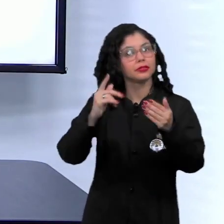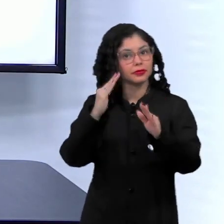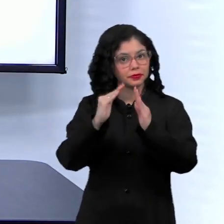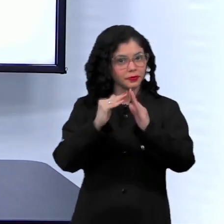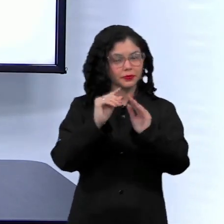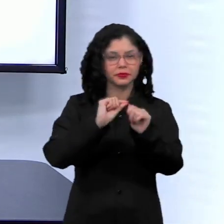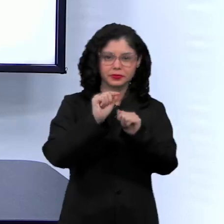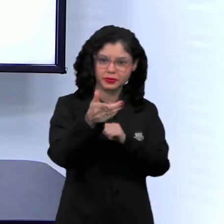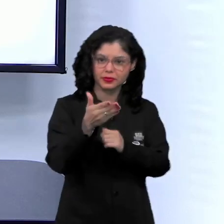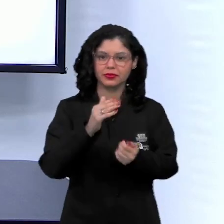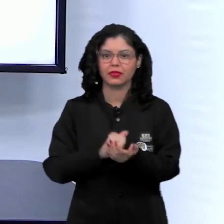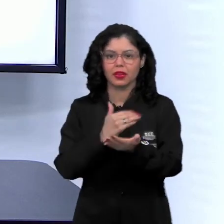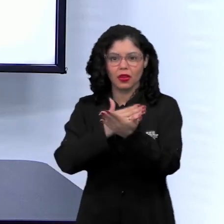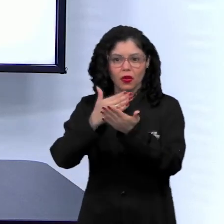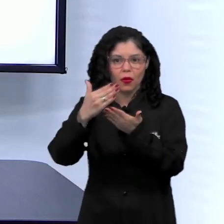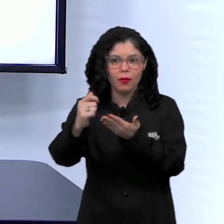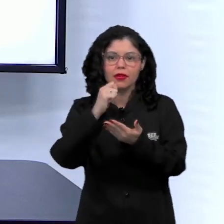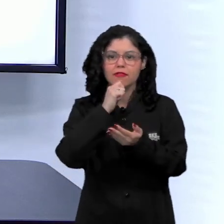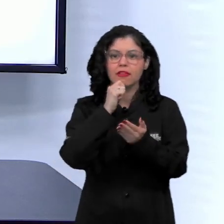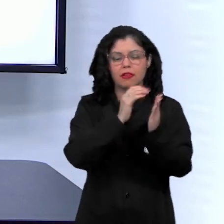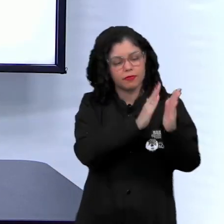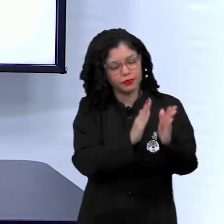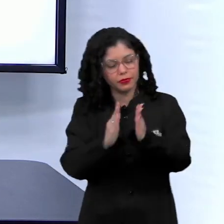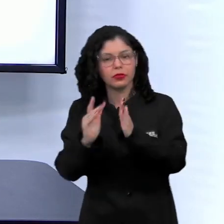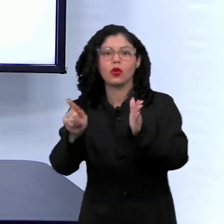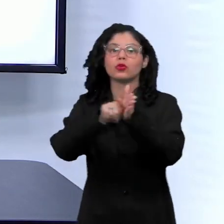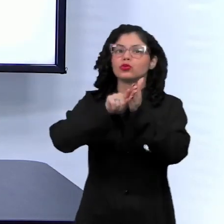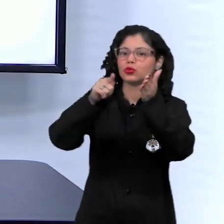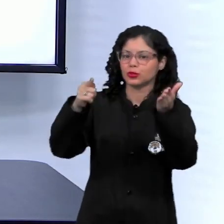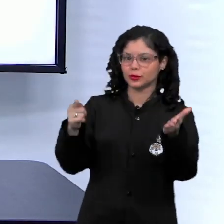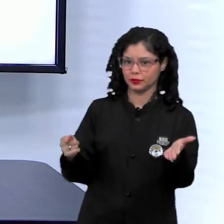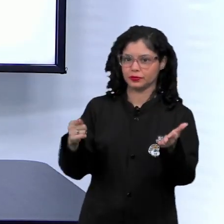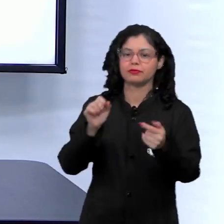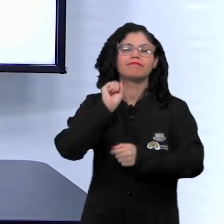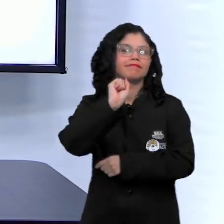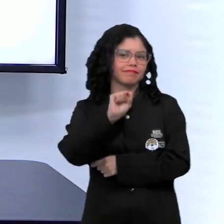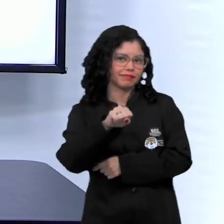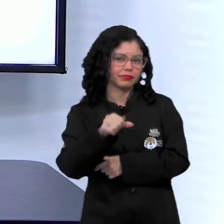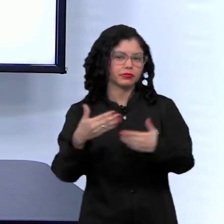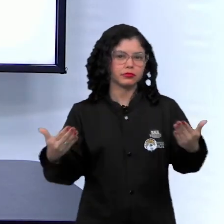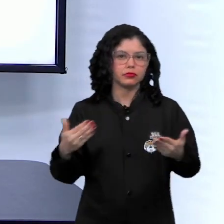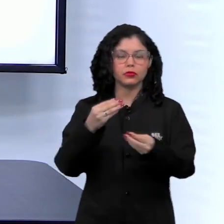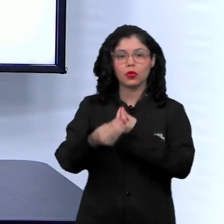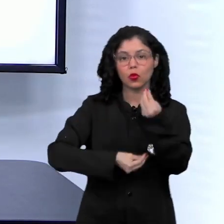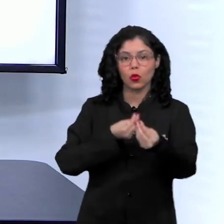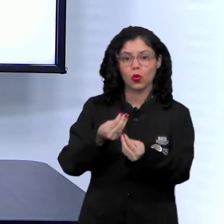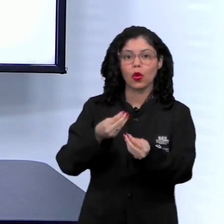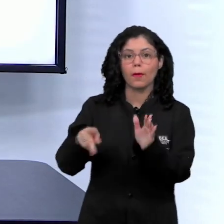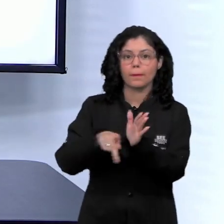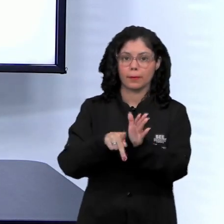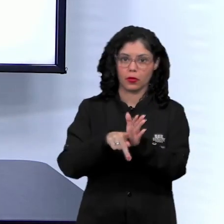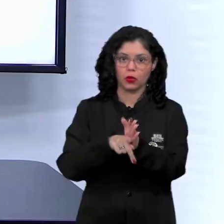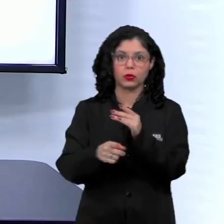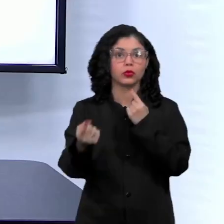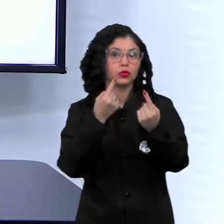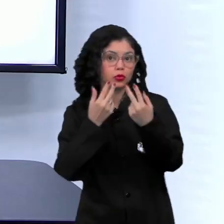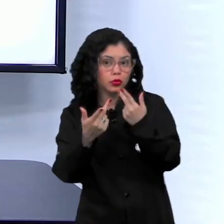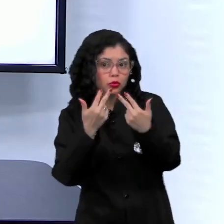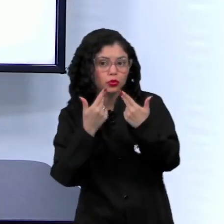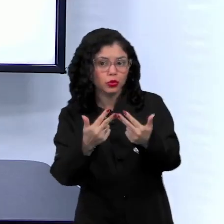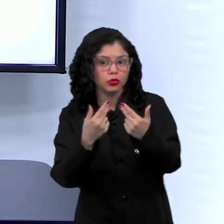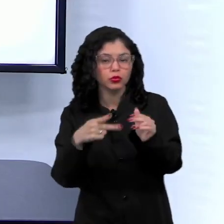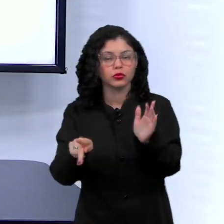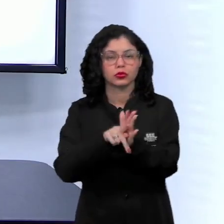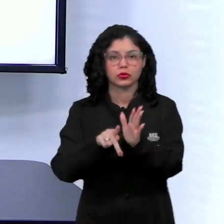isso e começa ali passar os jornais? Isso é um modo de circulação de